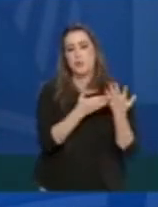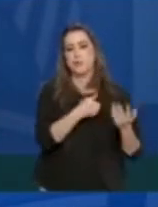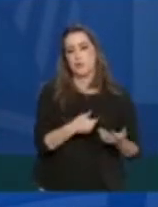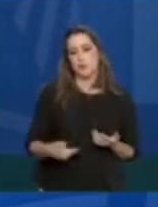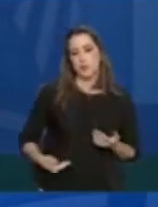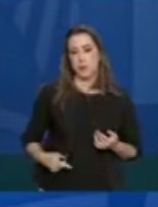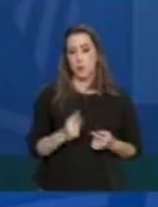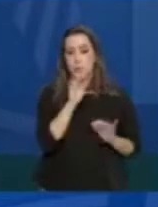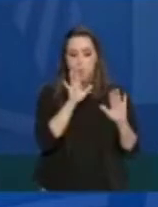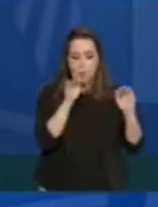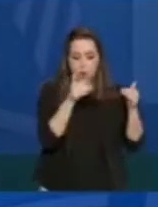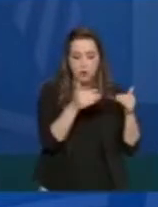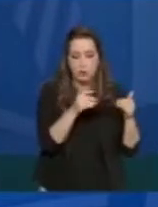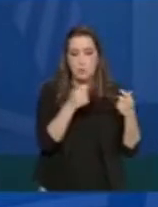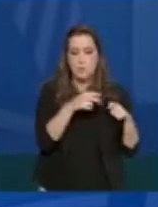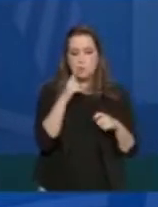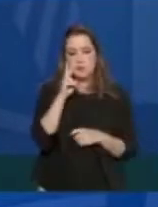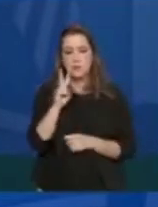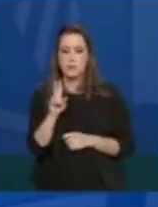pública.